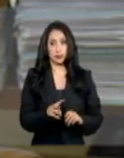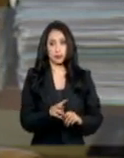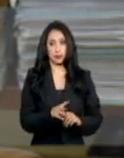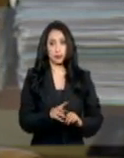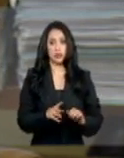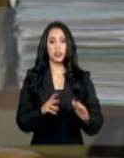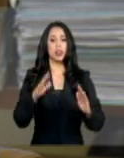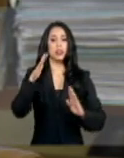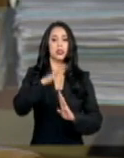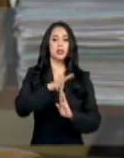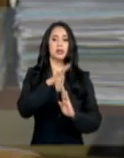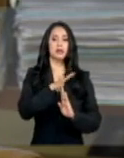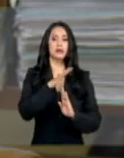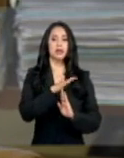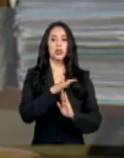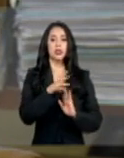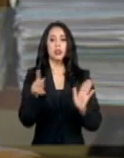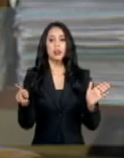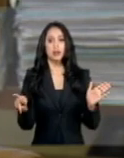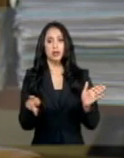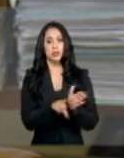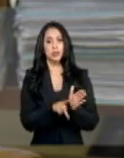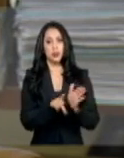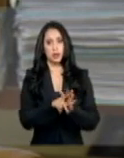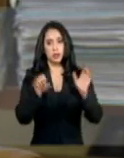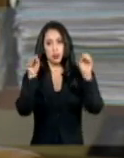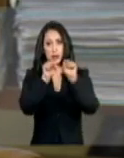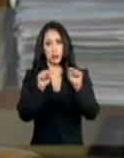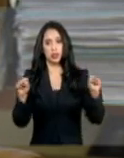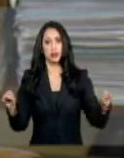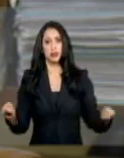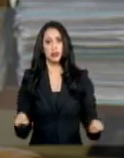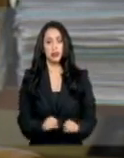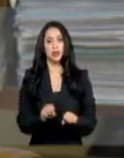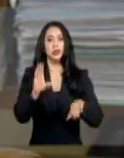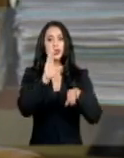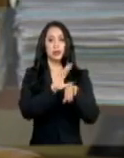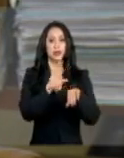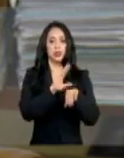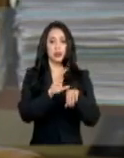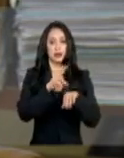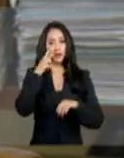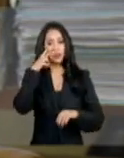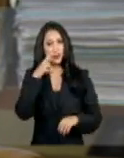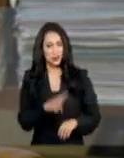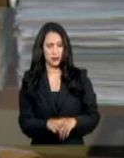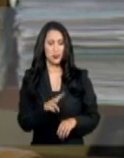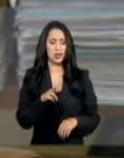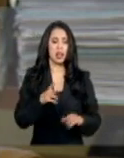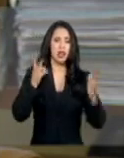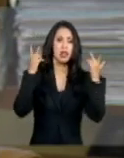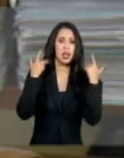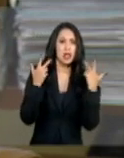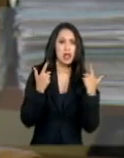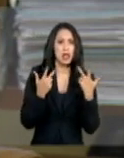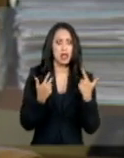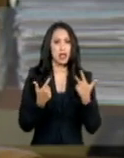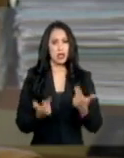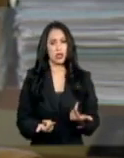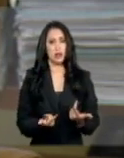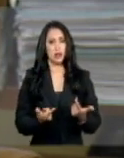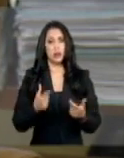limitações decorrentes do próprio sistema funcional cuja eficácia restringe como natural consequência na